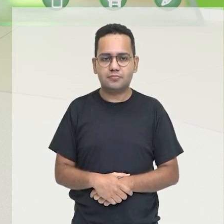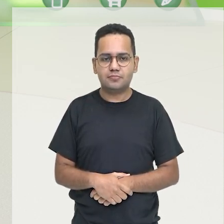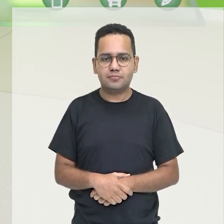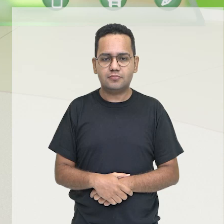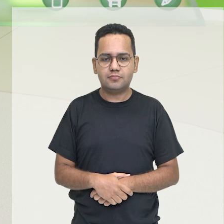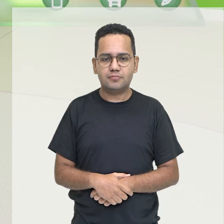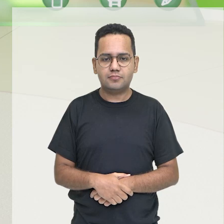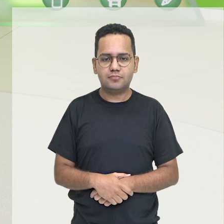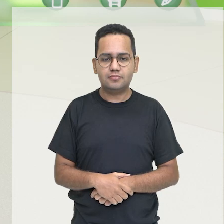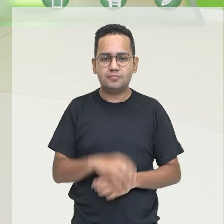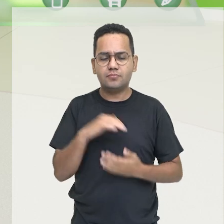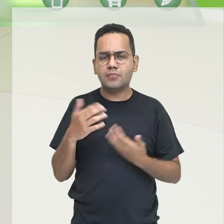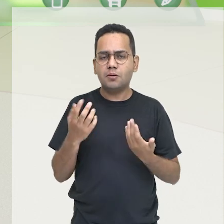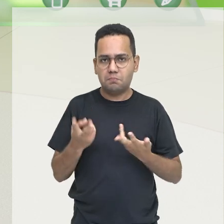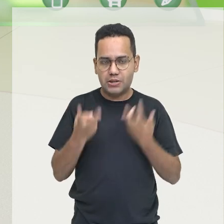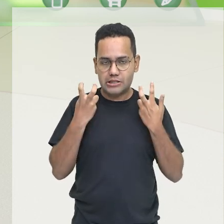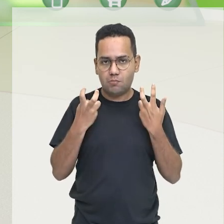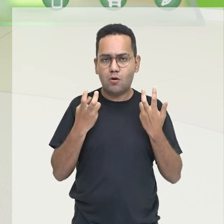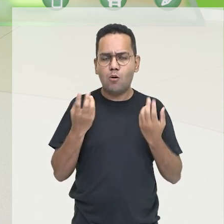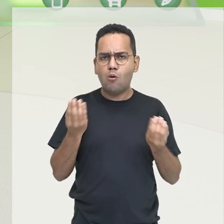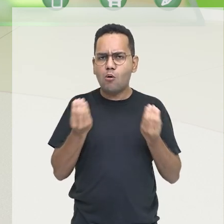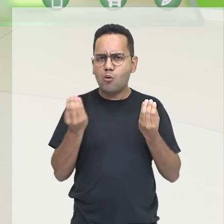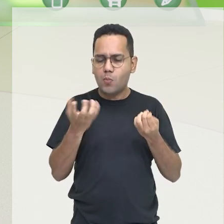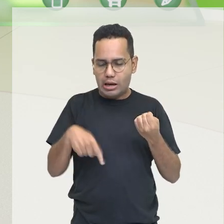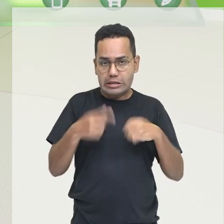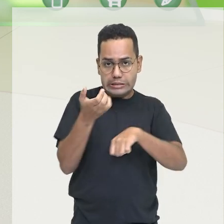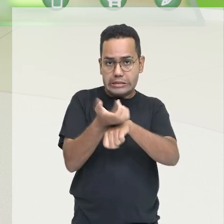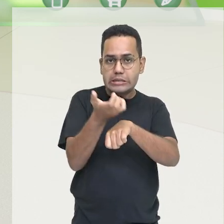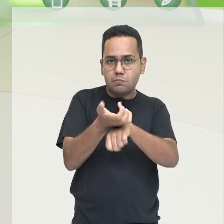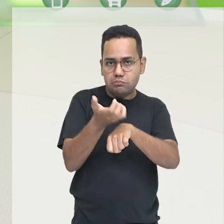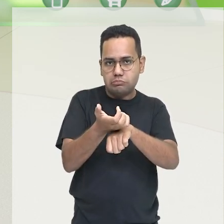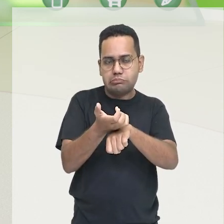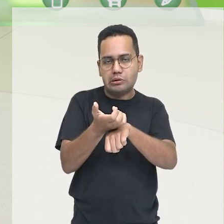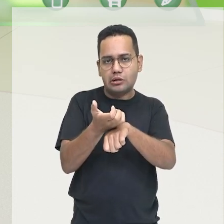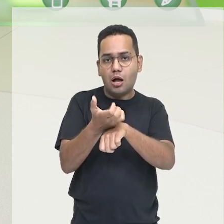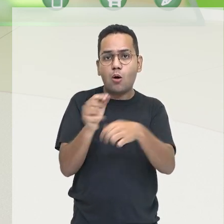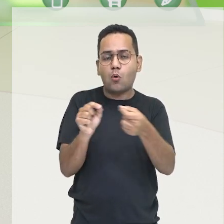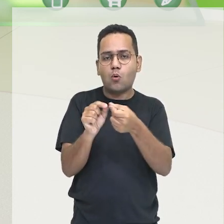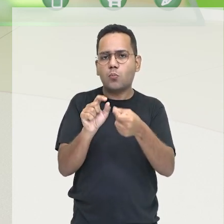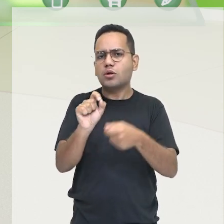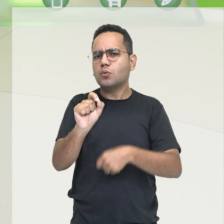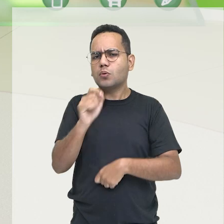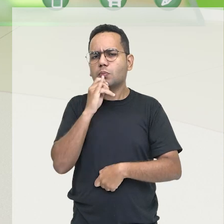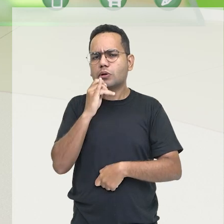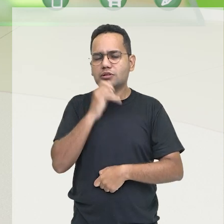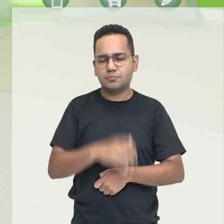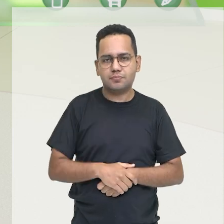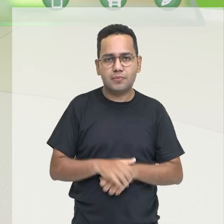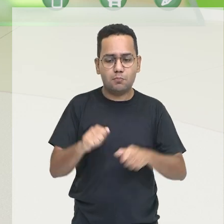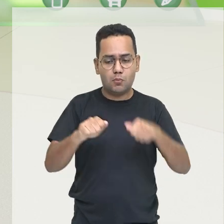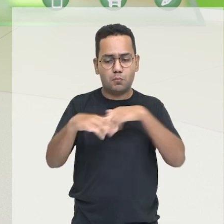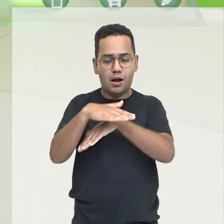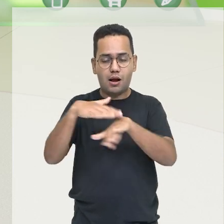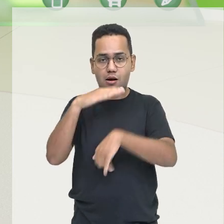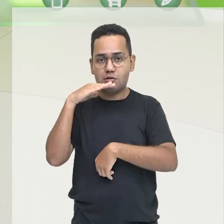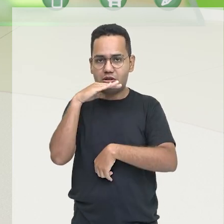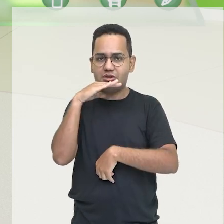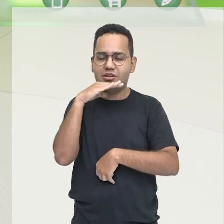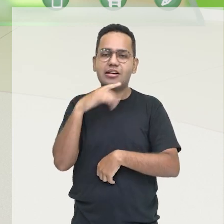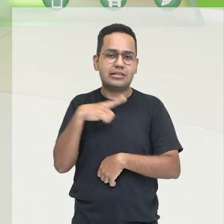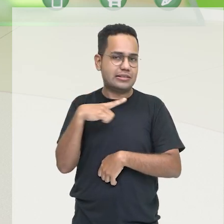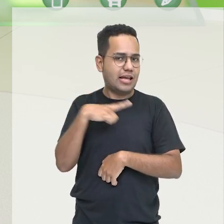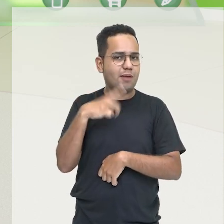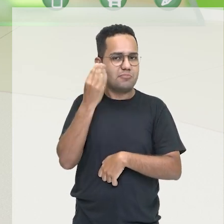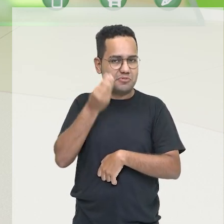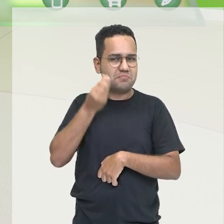observando como a física, como os processos de propagação de calor estão inseridos